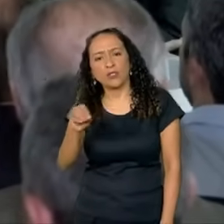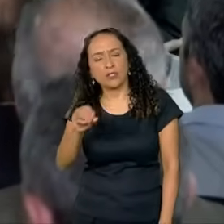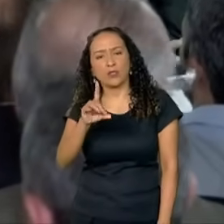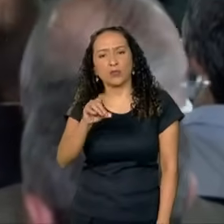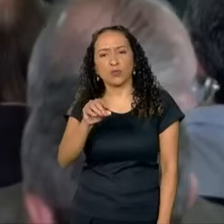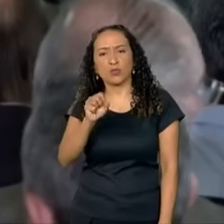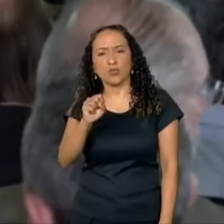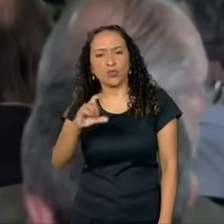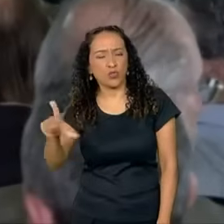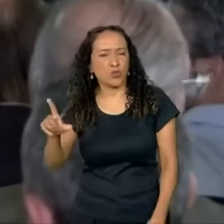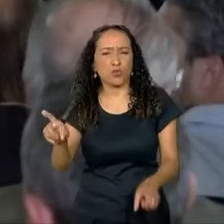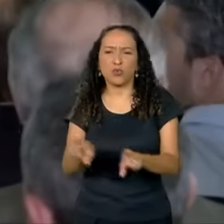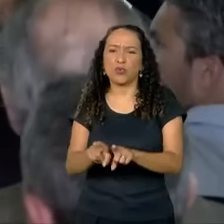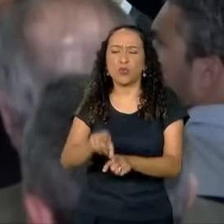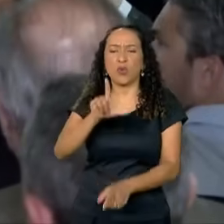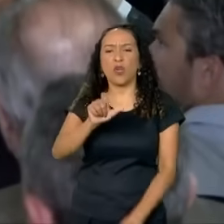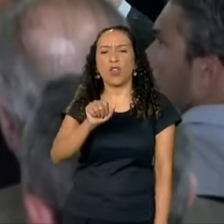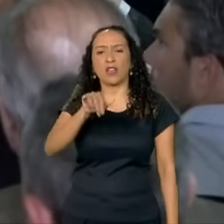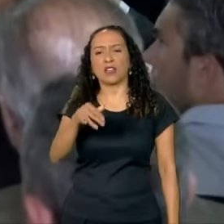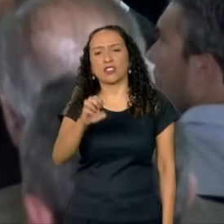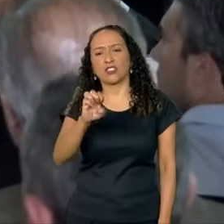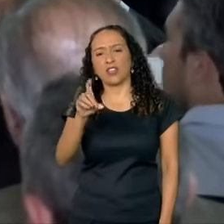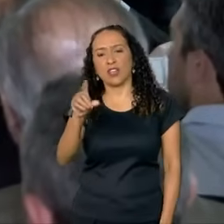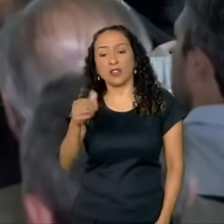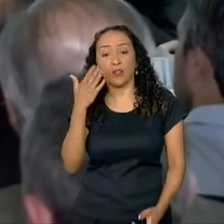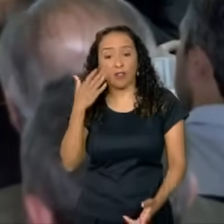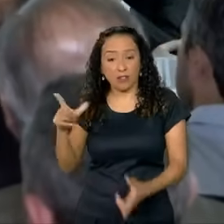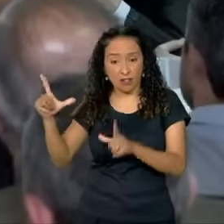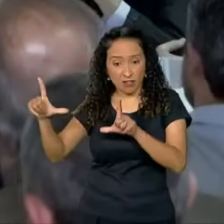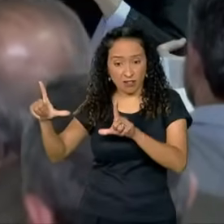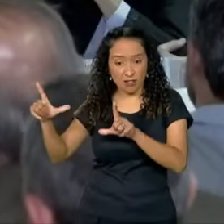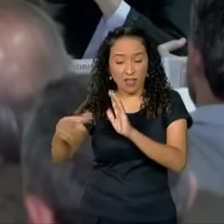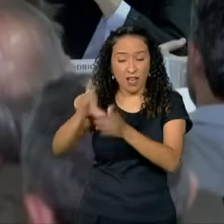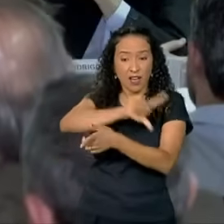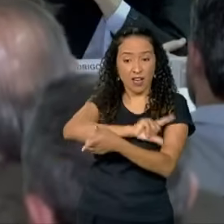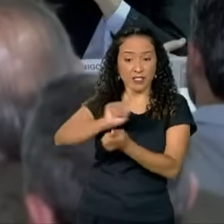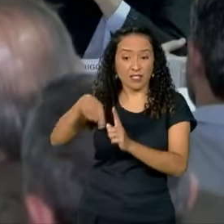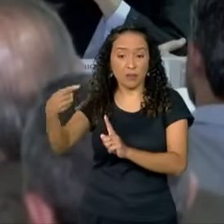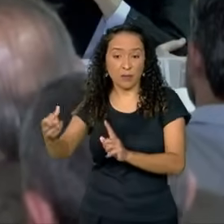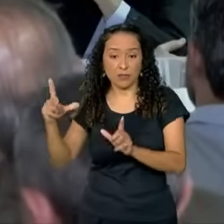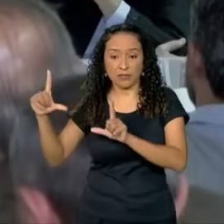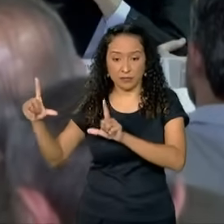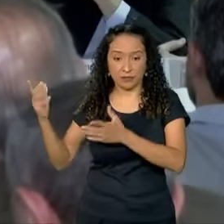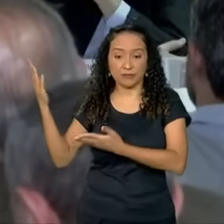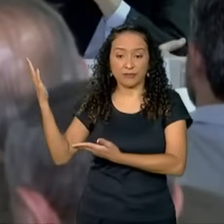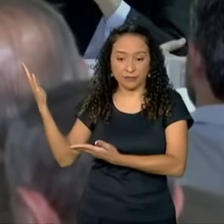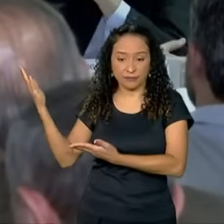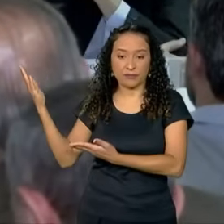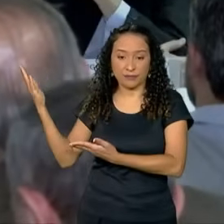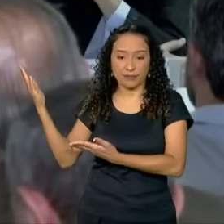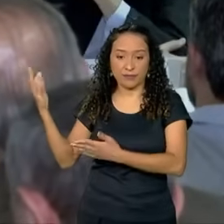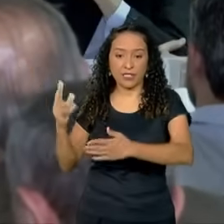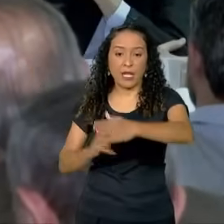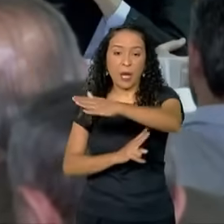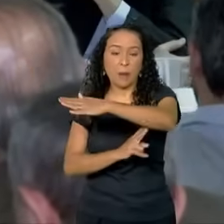Forquetinha, Lajeado, né, a fotografia do antes e depois aqui da ponte e daquela região